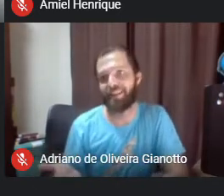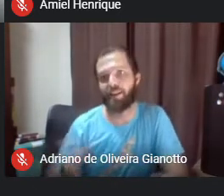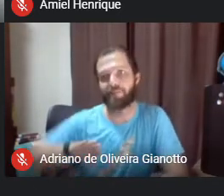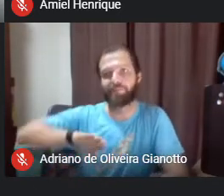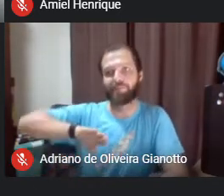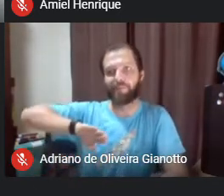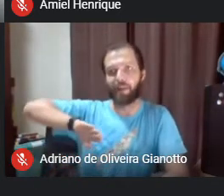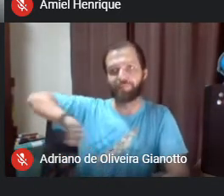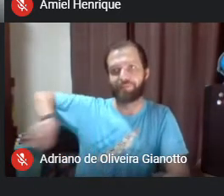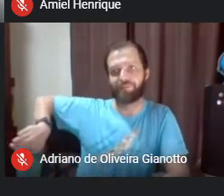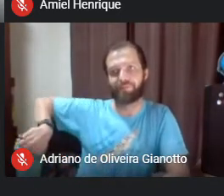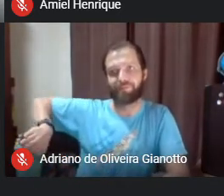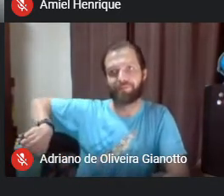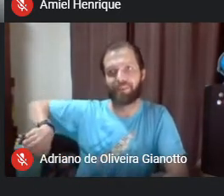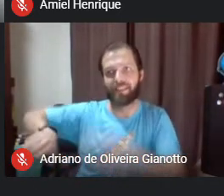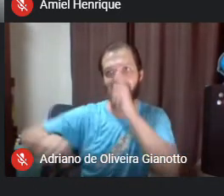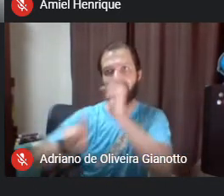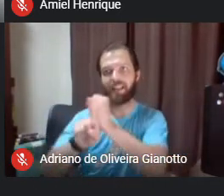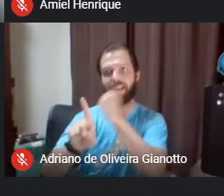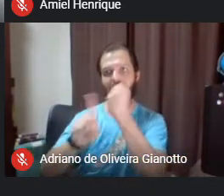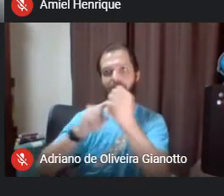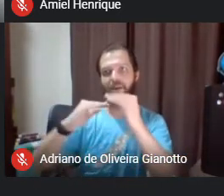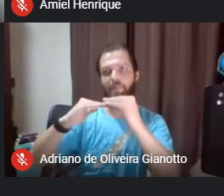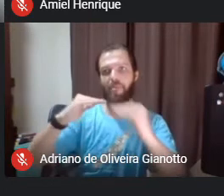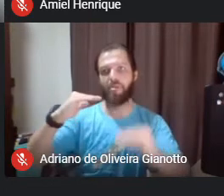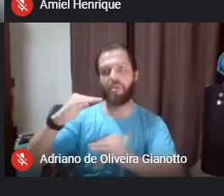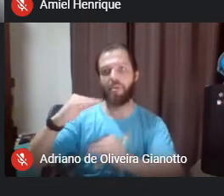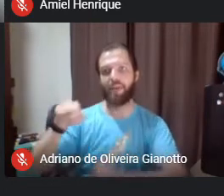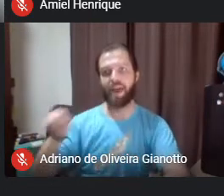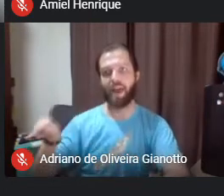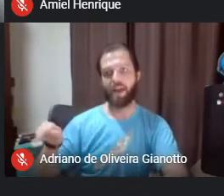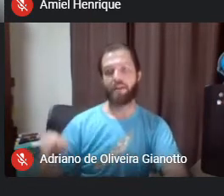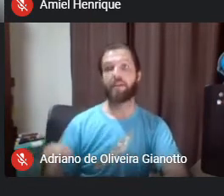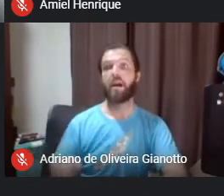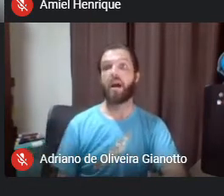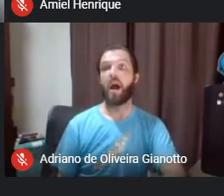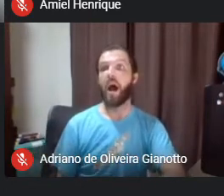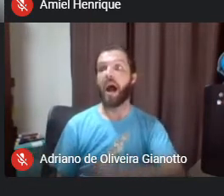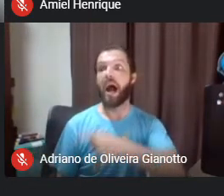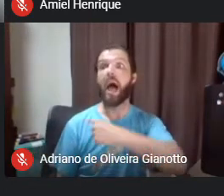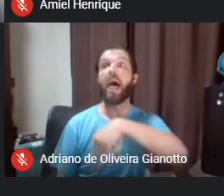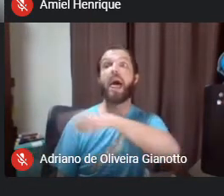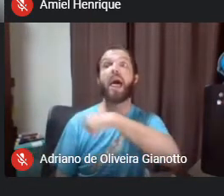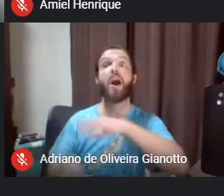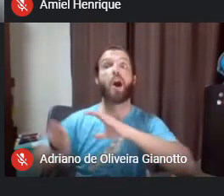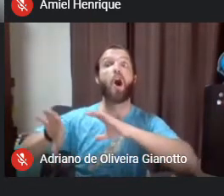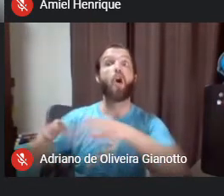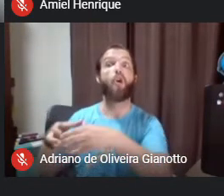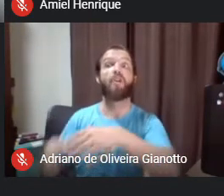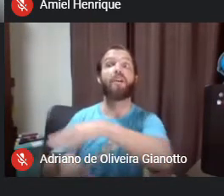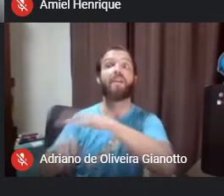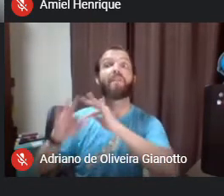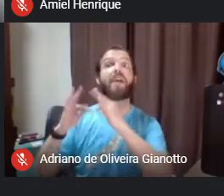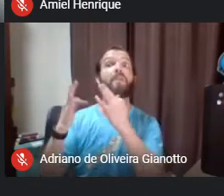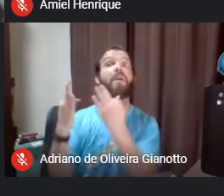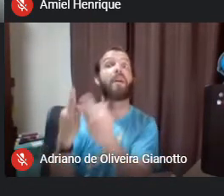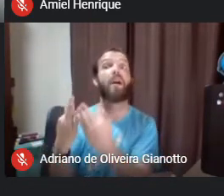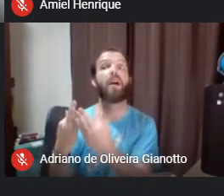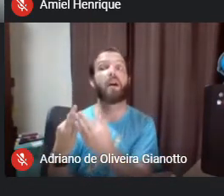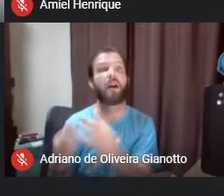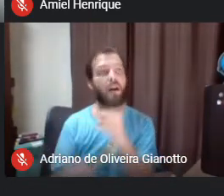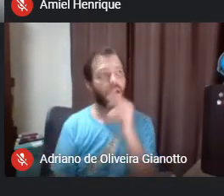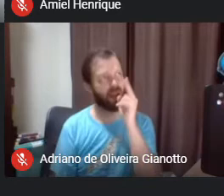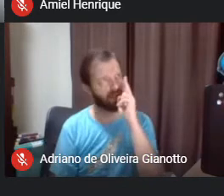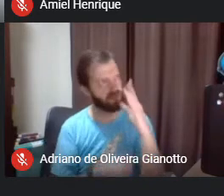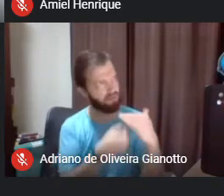dinheiro. Mas daí ele falava assim, bom, as crianças pobres não têm capacidade porque não tinha dinheiro, então ele acreditava que elas não